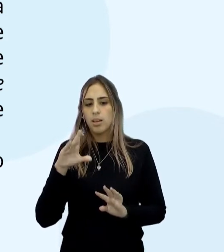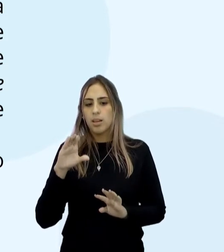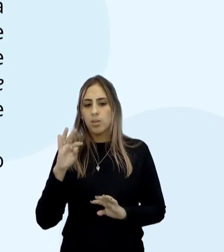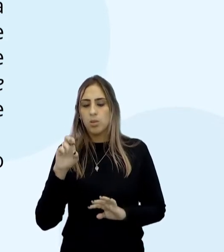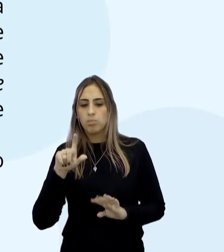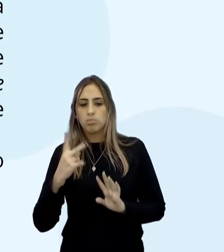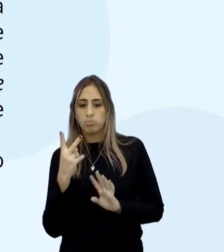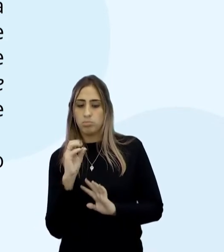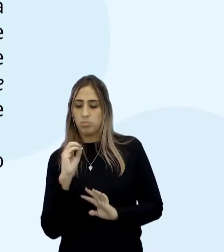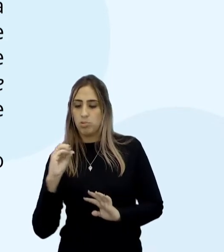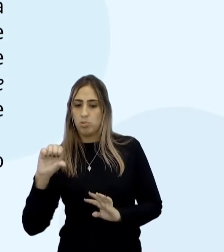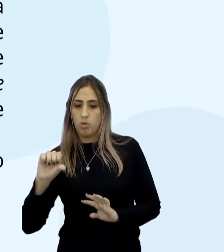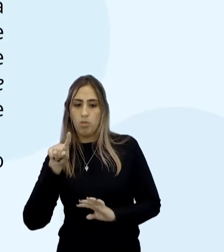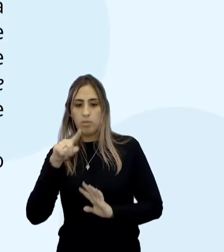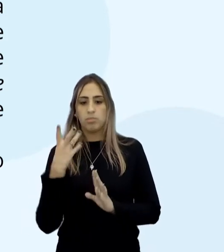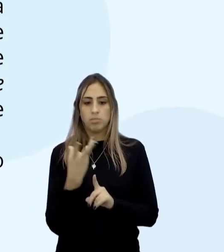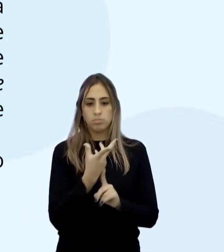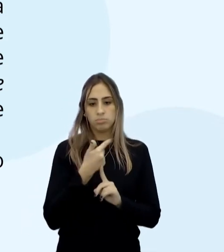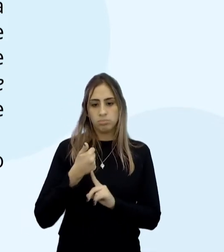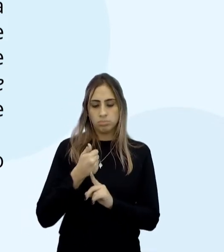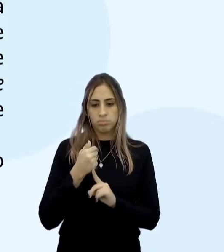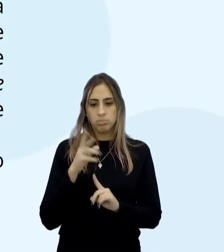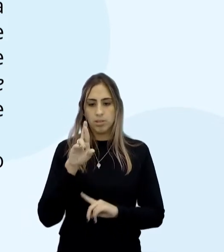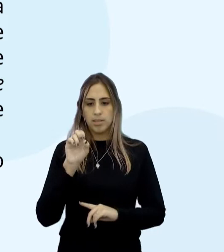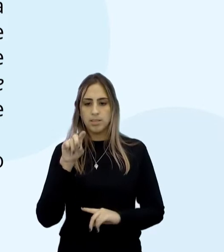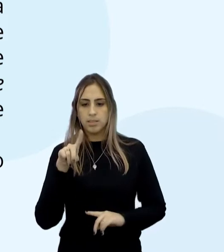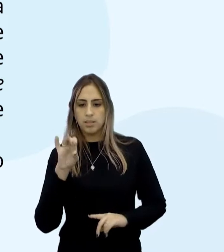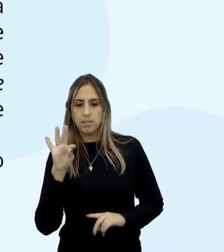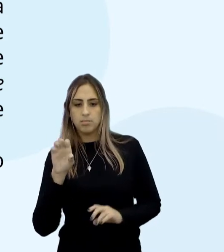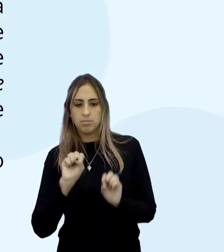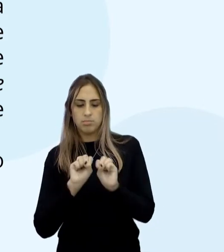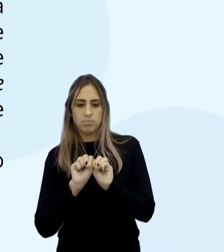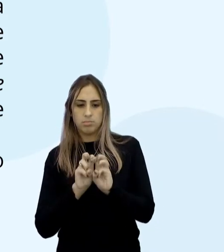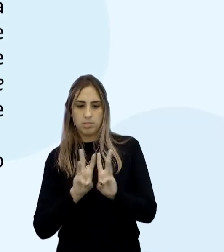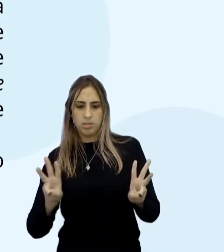Desde 2009, é artista residente do site